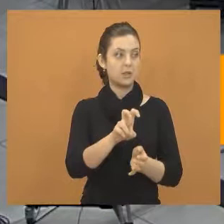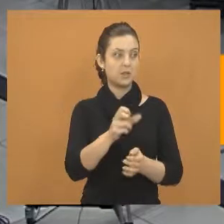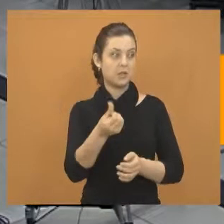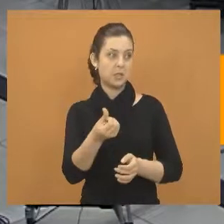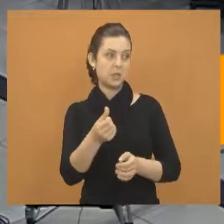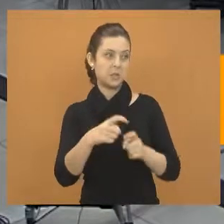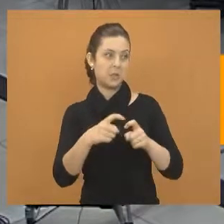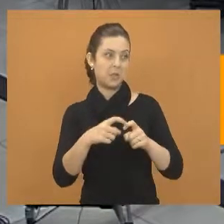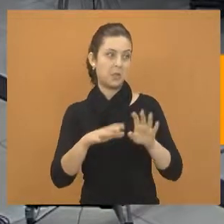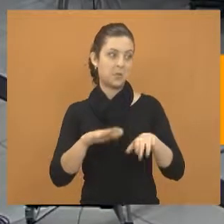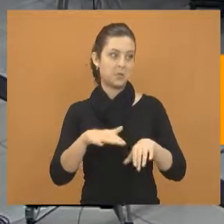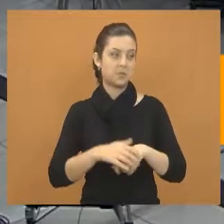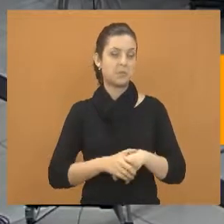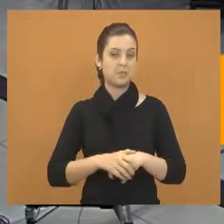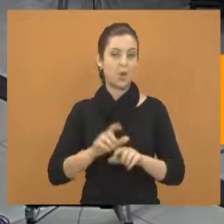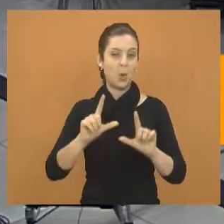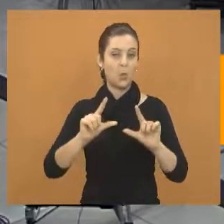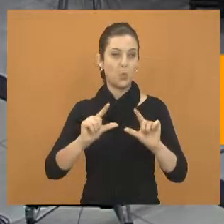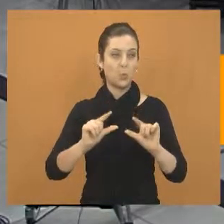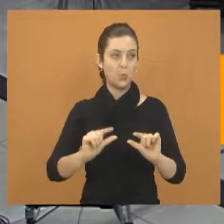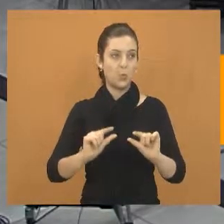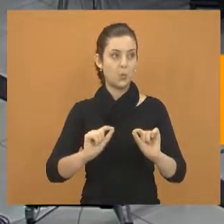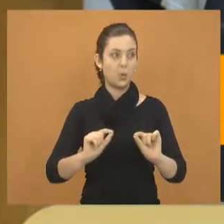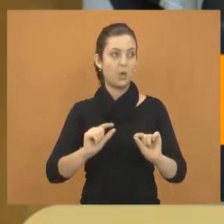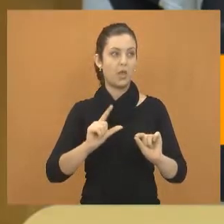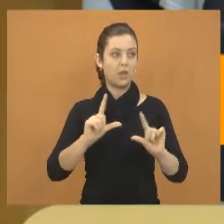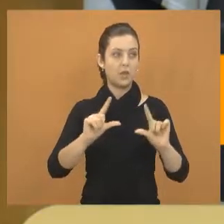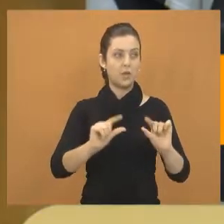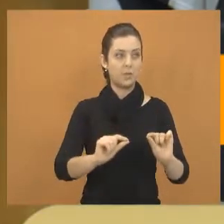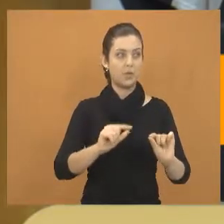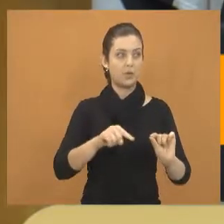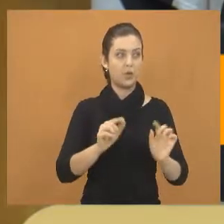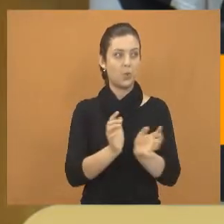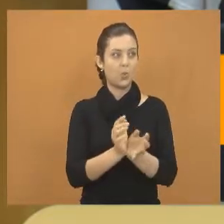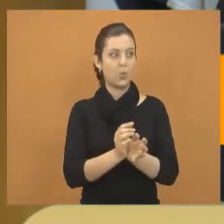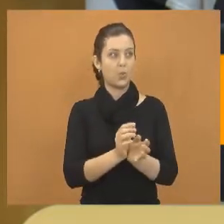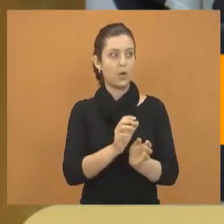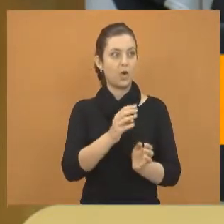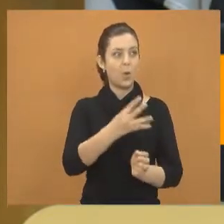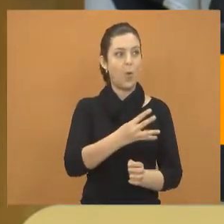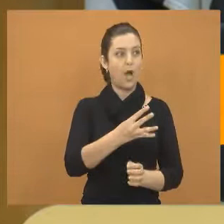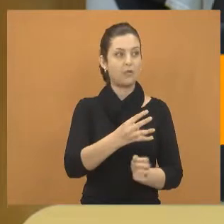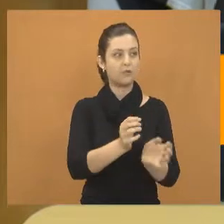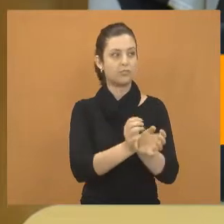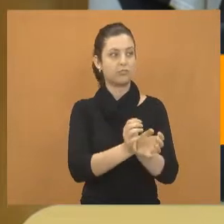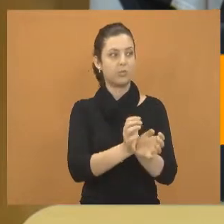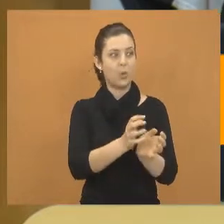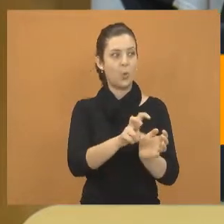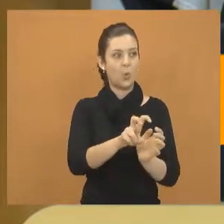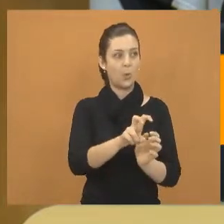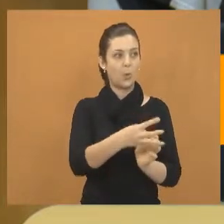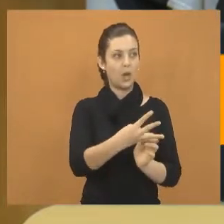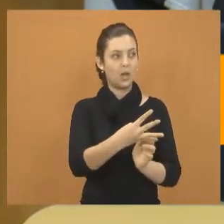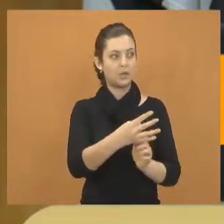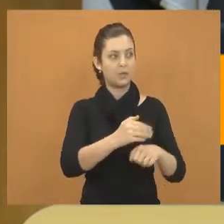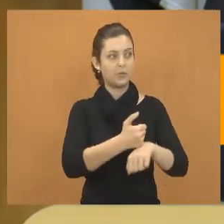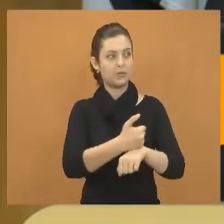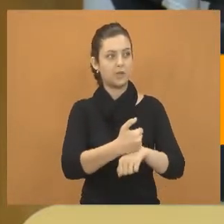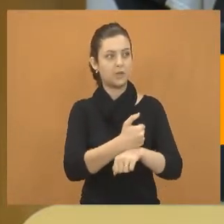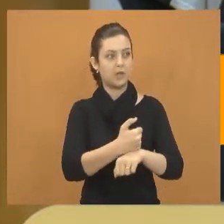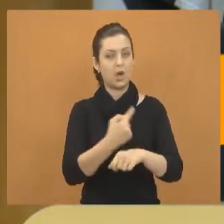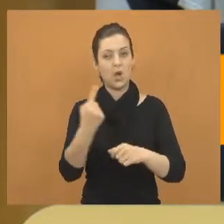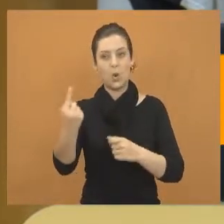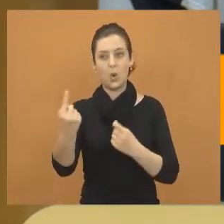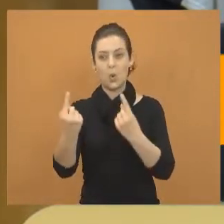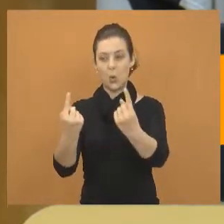médicos. Talvez, se você tirar um pouquinho aqui do... diminuir a equipe aqui de 6 para 4... e coloca numa,